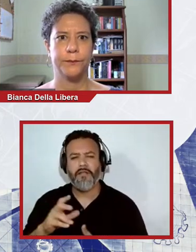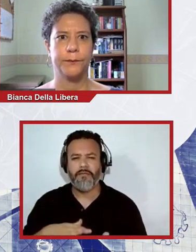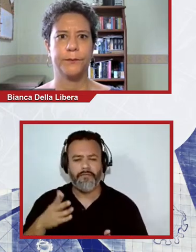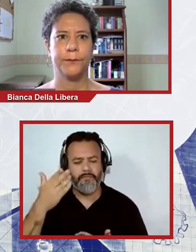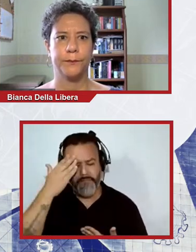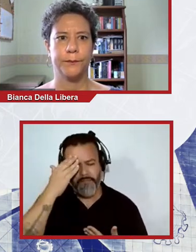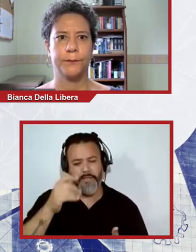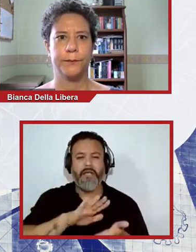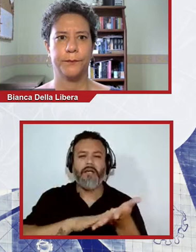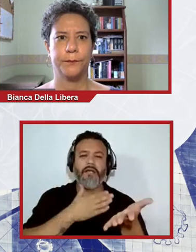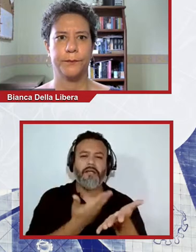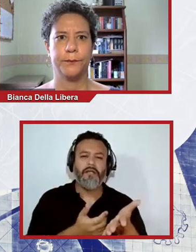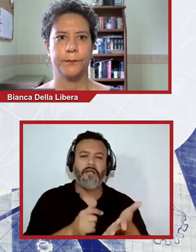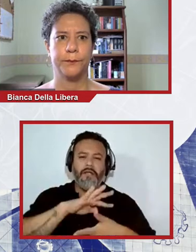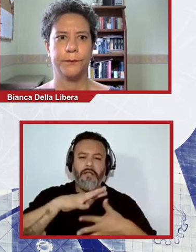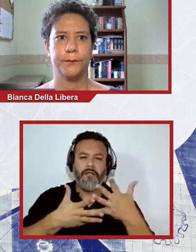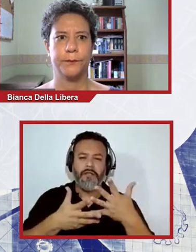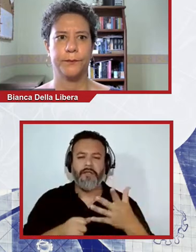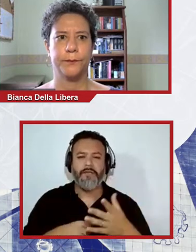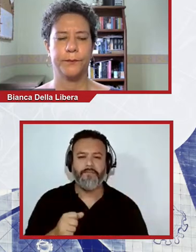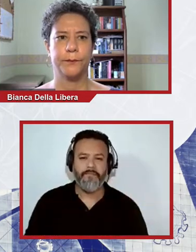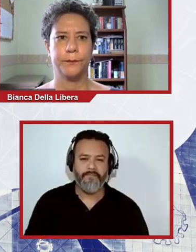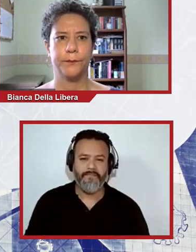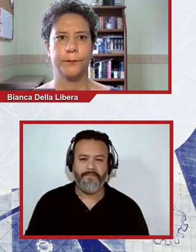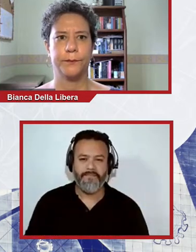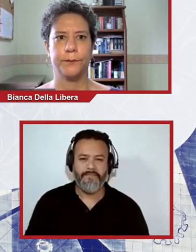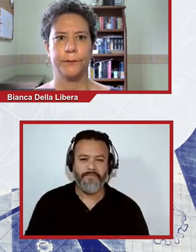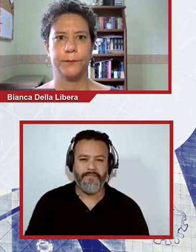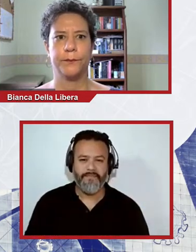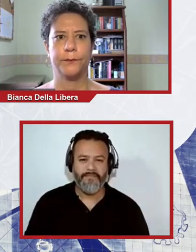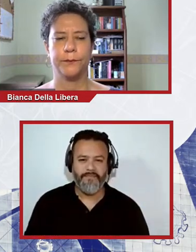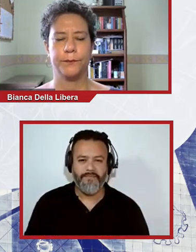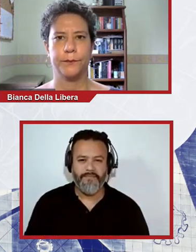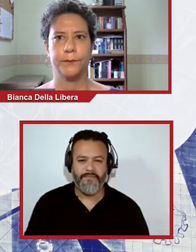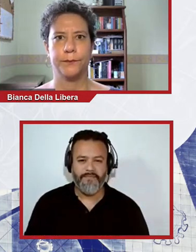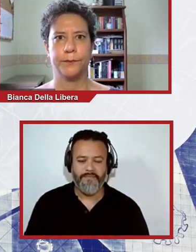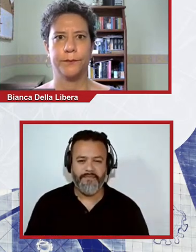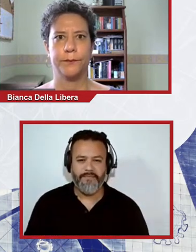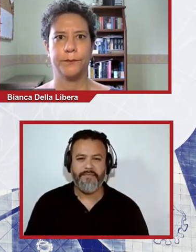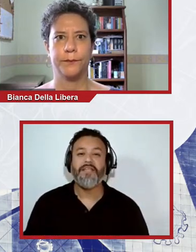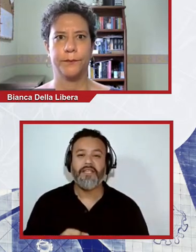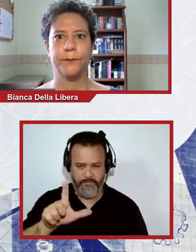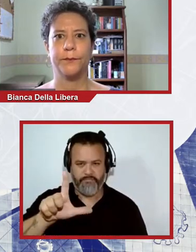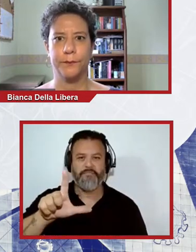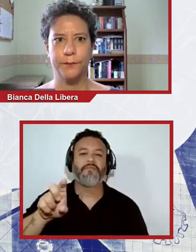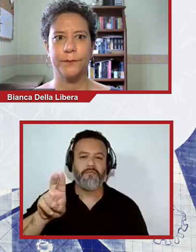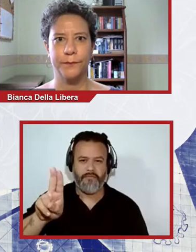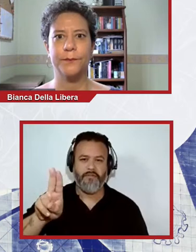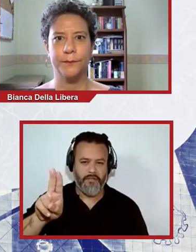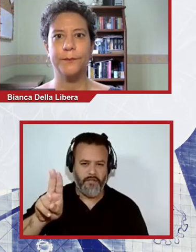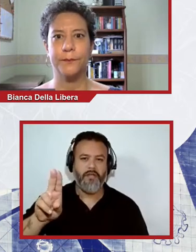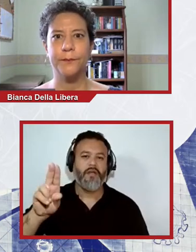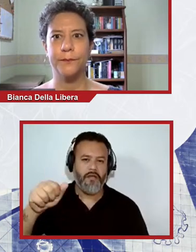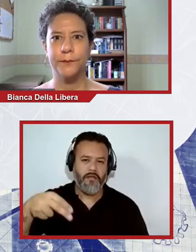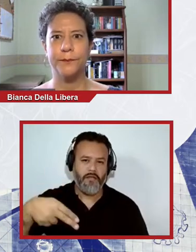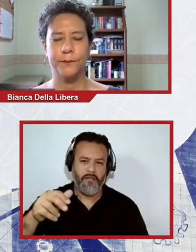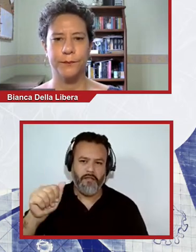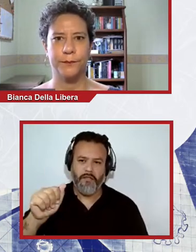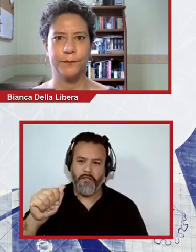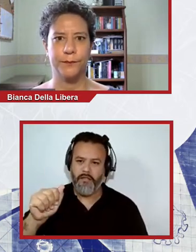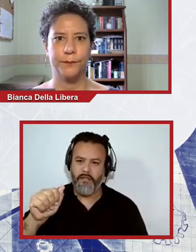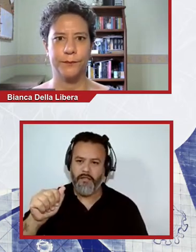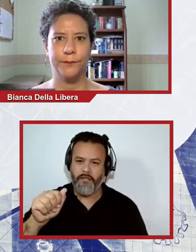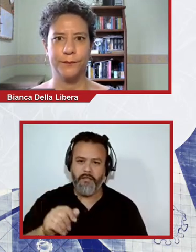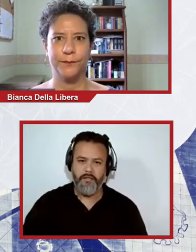Valdemir, né, e a outra menina que eu esqueci o nome. Acho que é Luana, não tenho certeza. Rafaela.